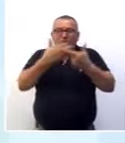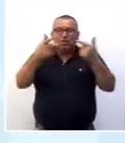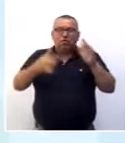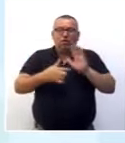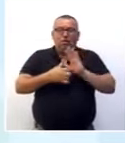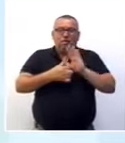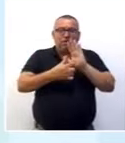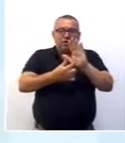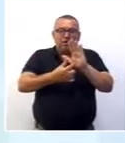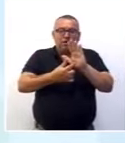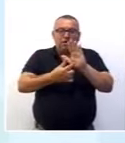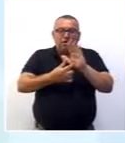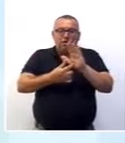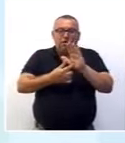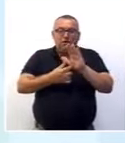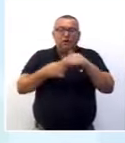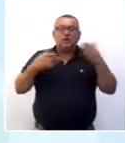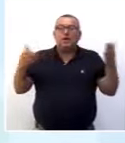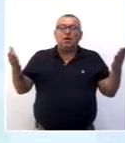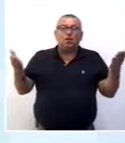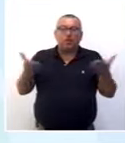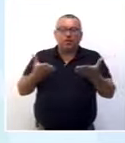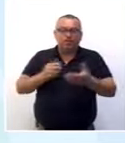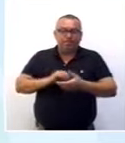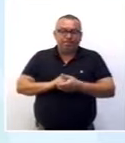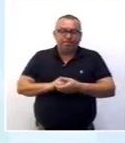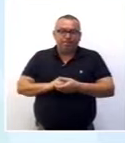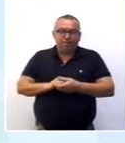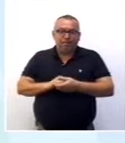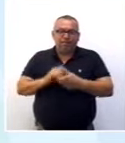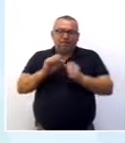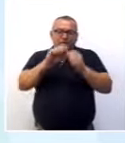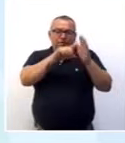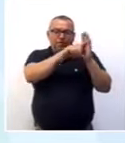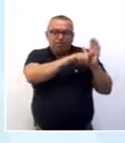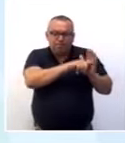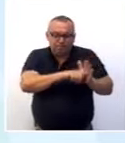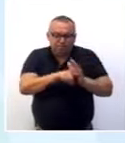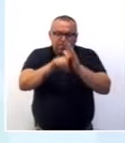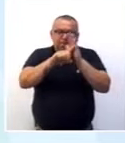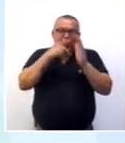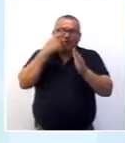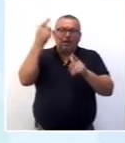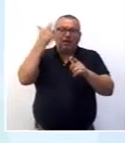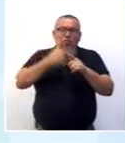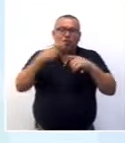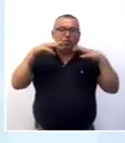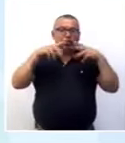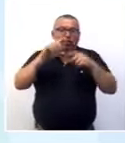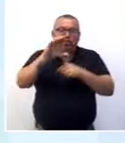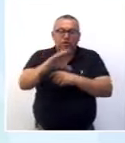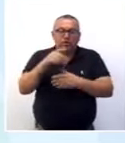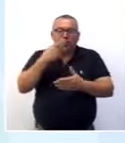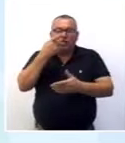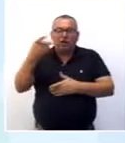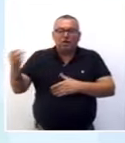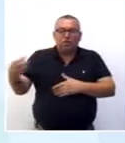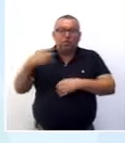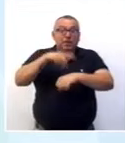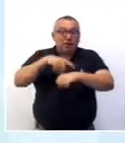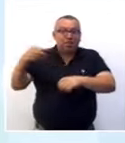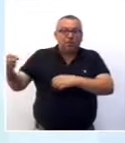colocado. E agora? Né? Fazer essa pesquisa, falar sobre tudo isso, falar sobre contemporaneidade,